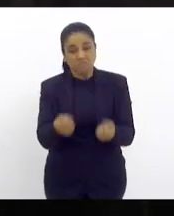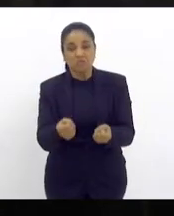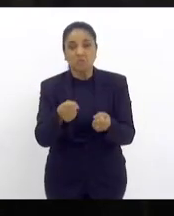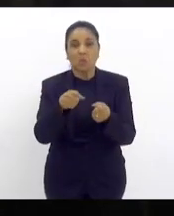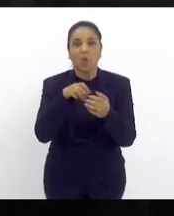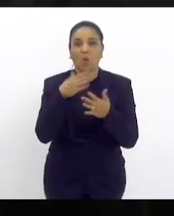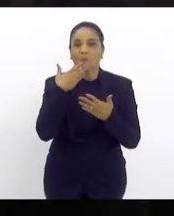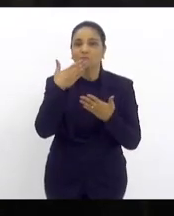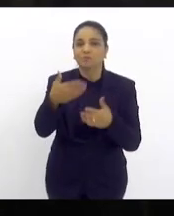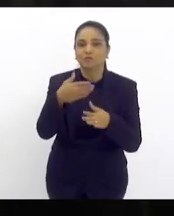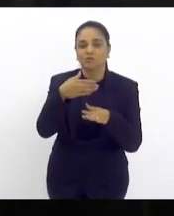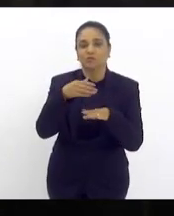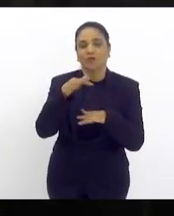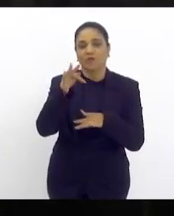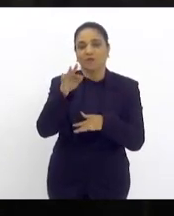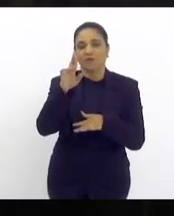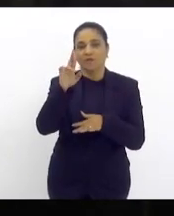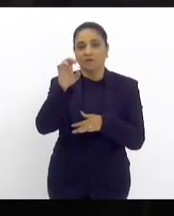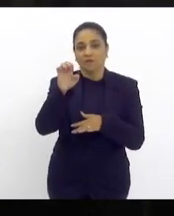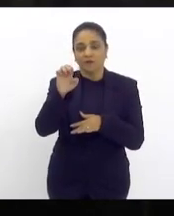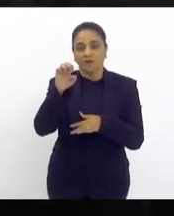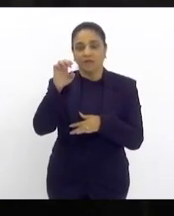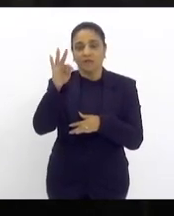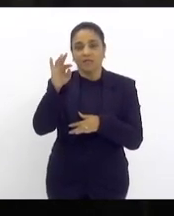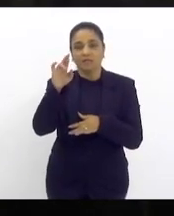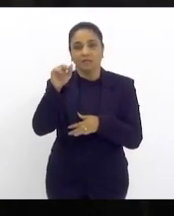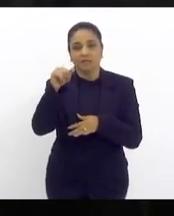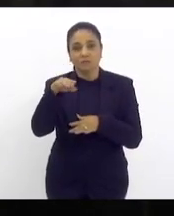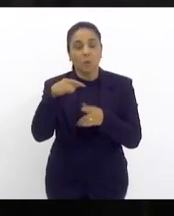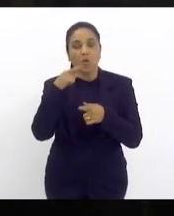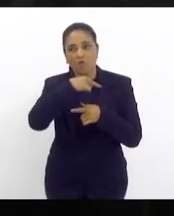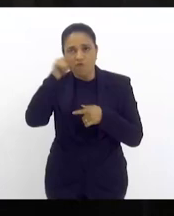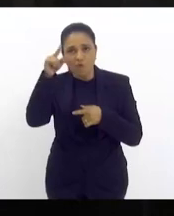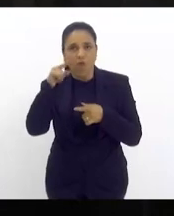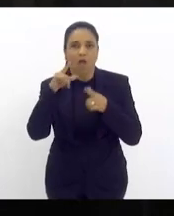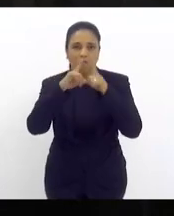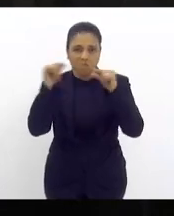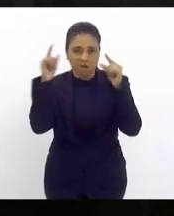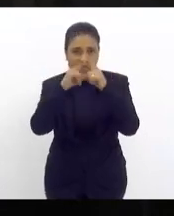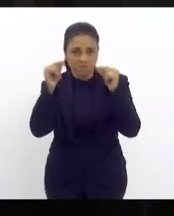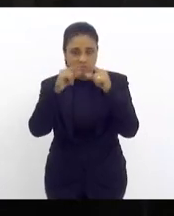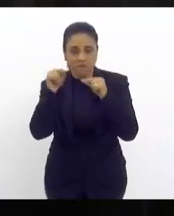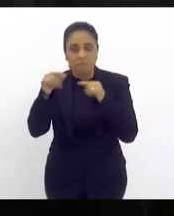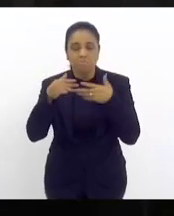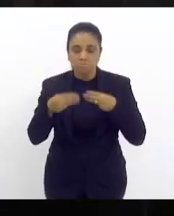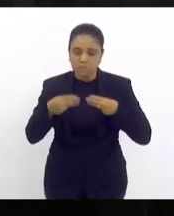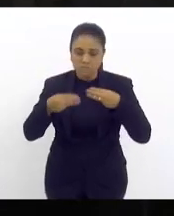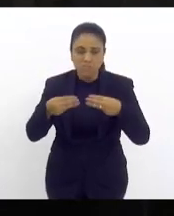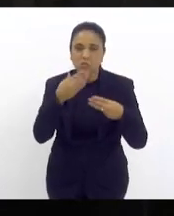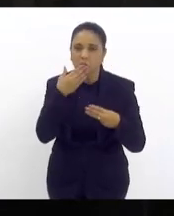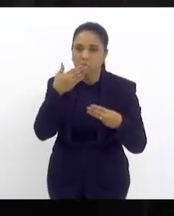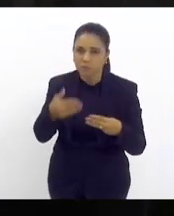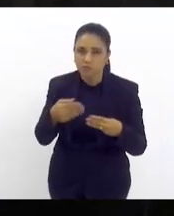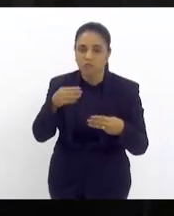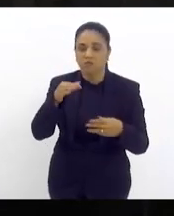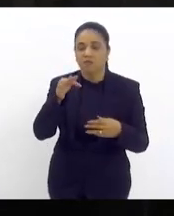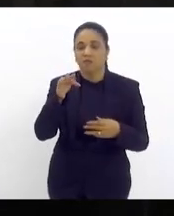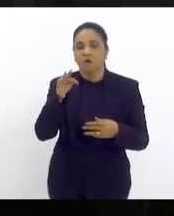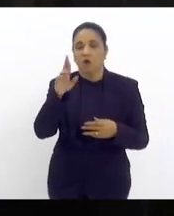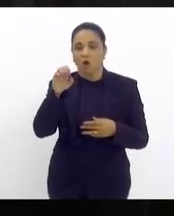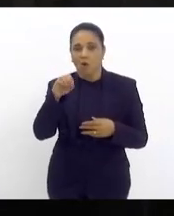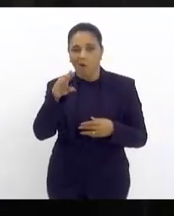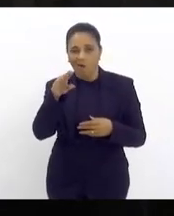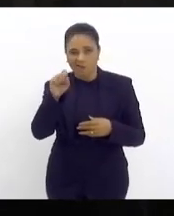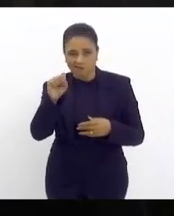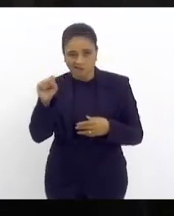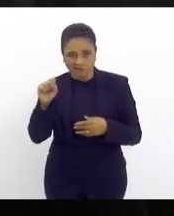fui até o Supremo pedir a Ministra Rosa Weber que reinterprete que reintenda a partir do memorial que